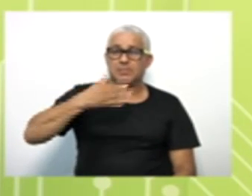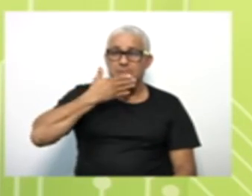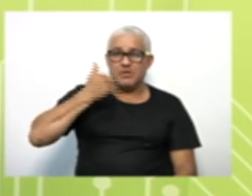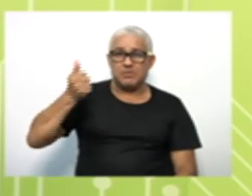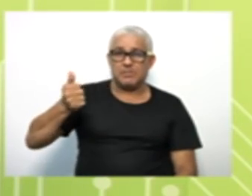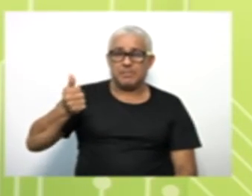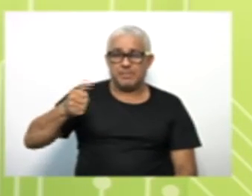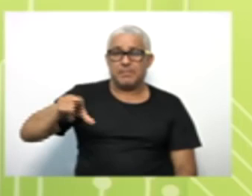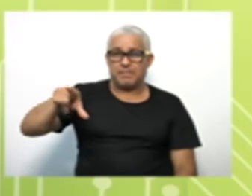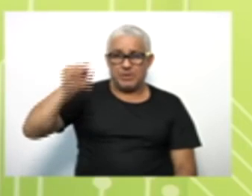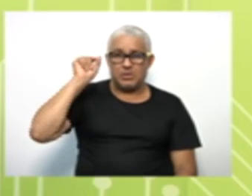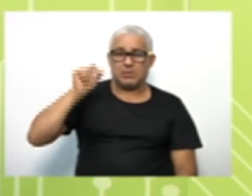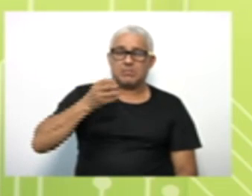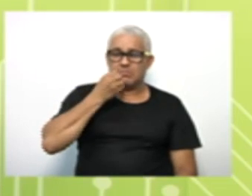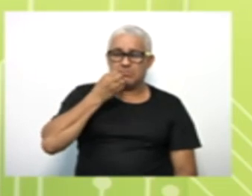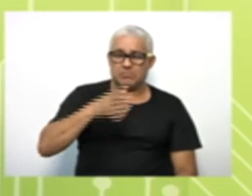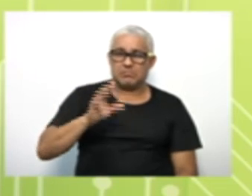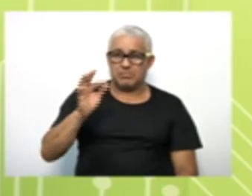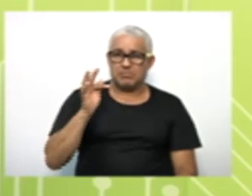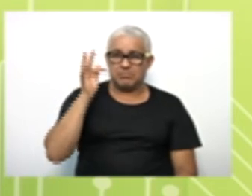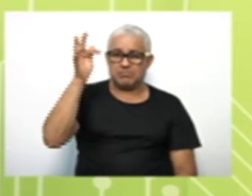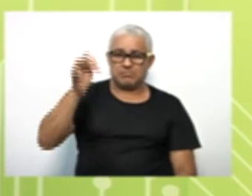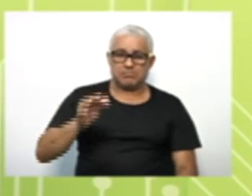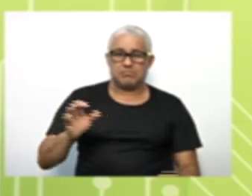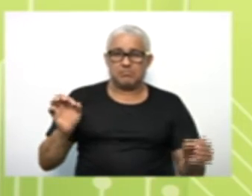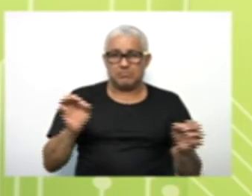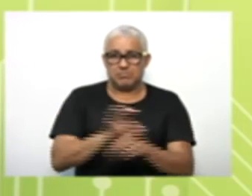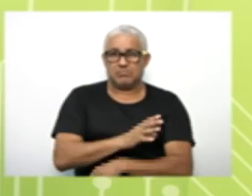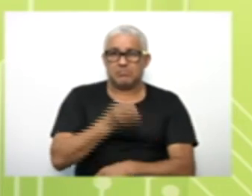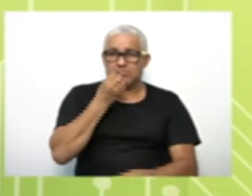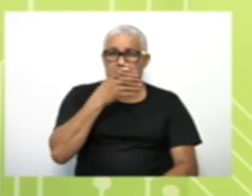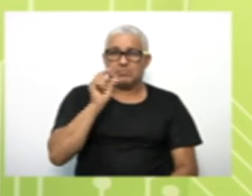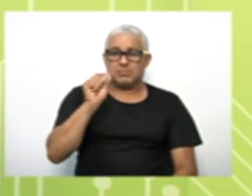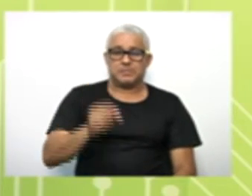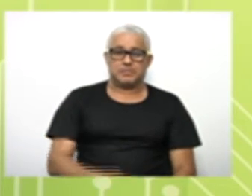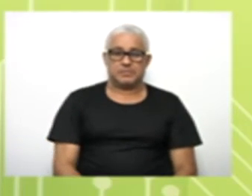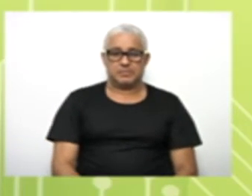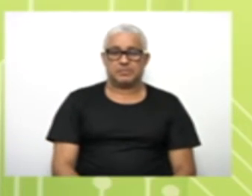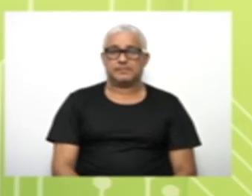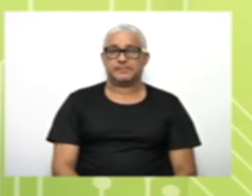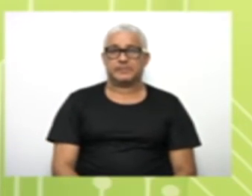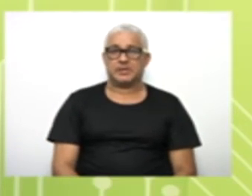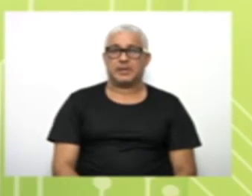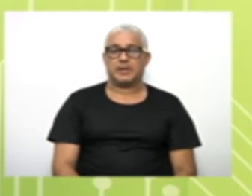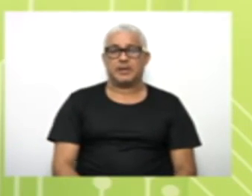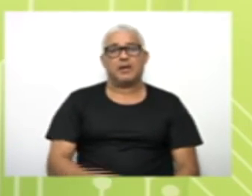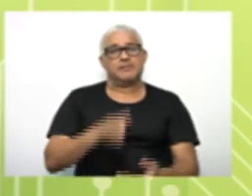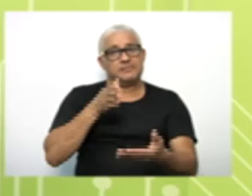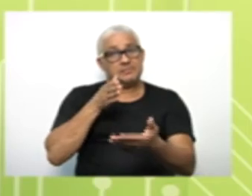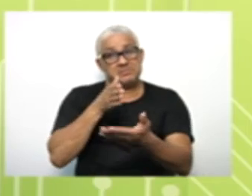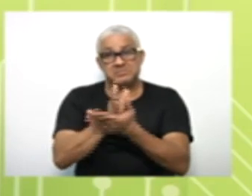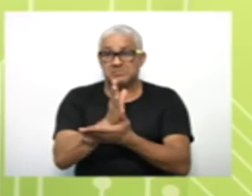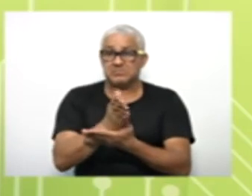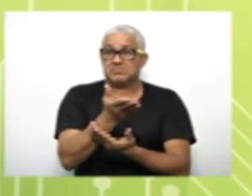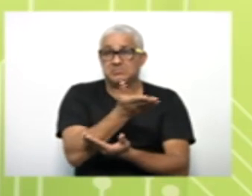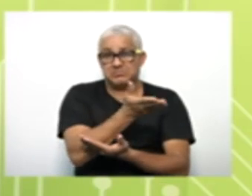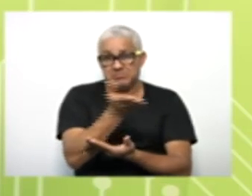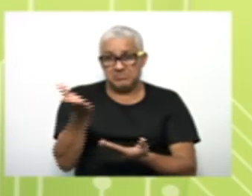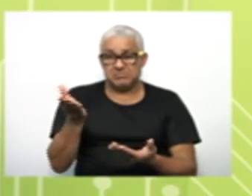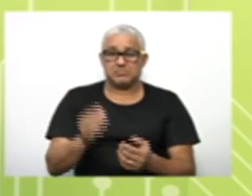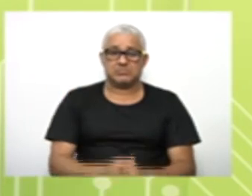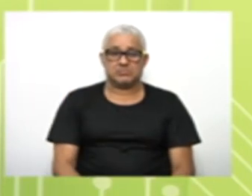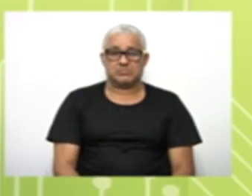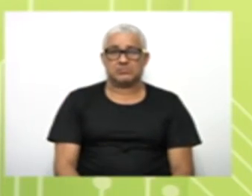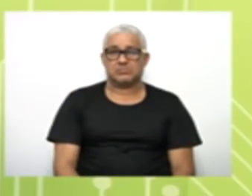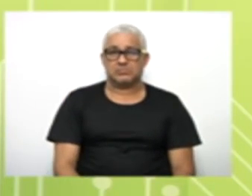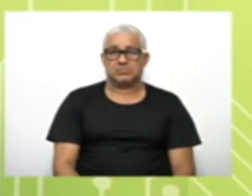de gerar bons resultados, que nesse momento os bons resultados vai ser a aprovação em relação